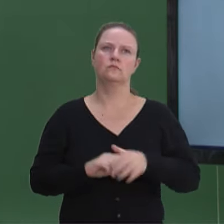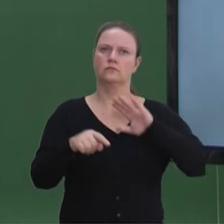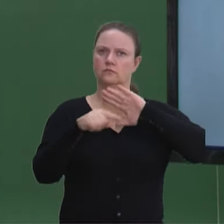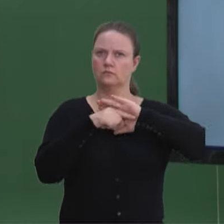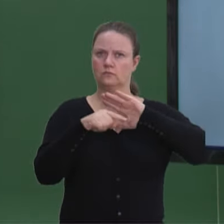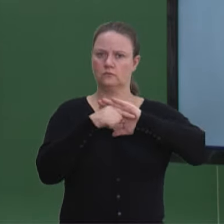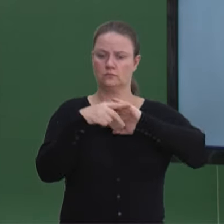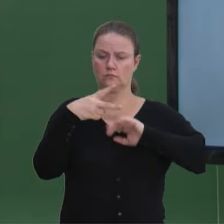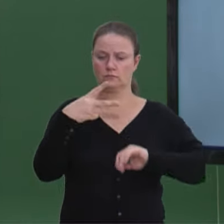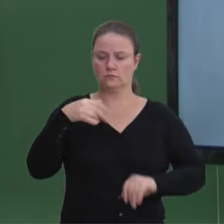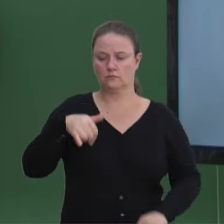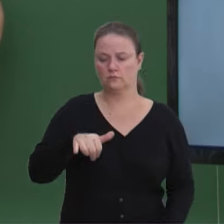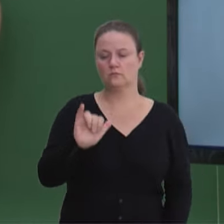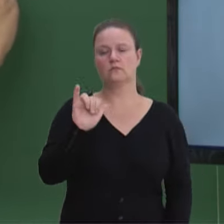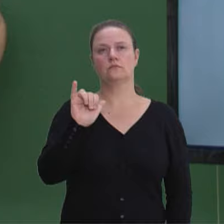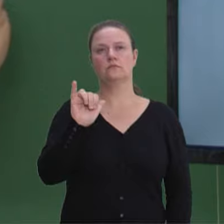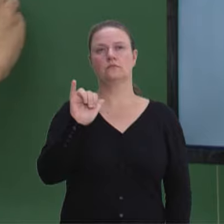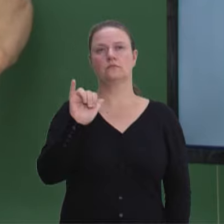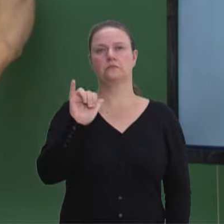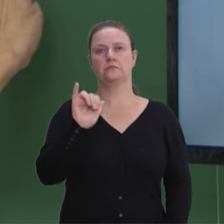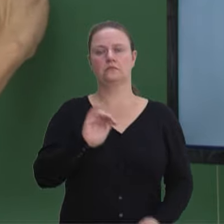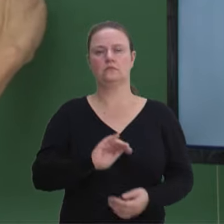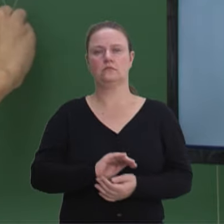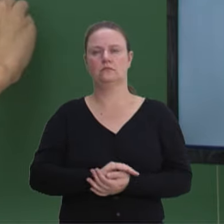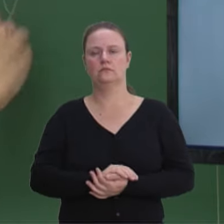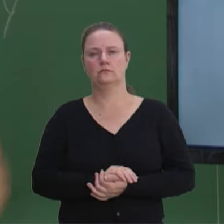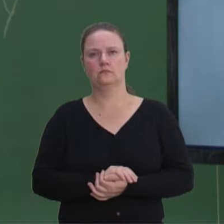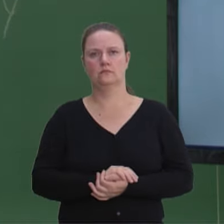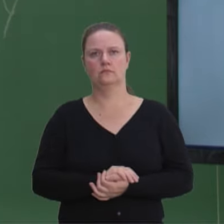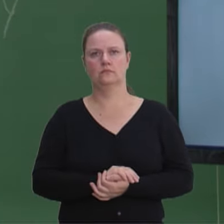menos 2y.